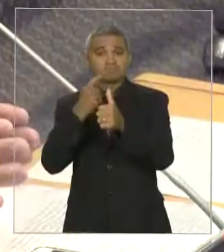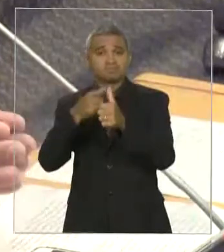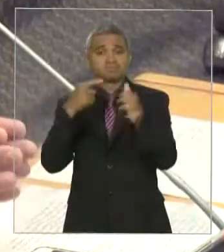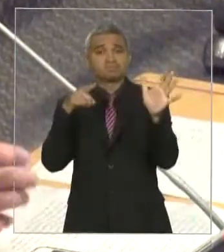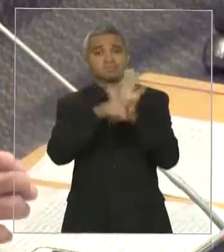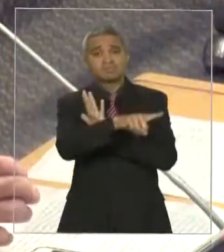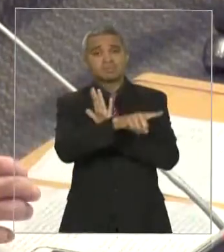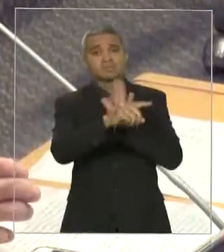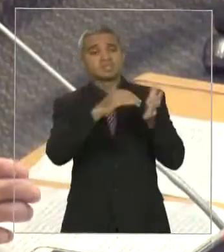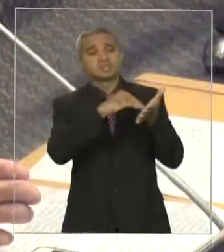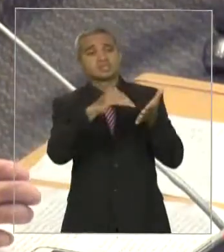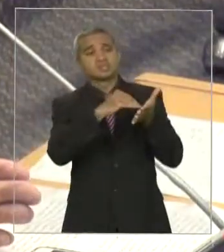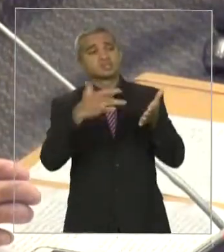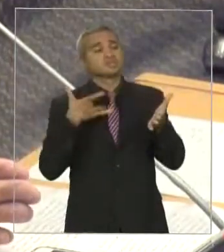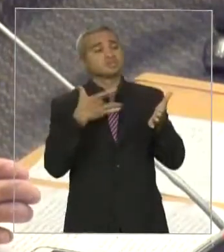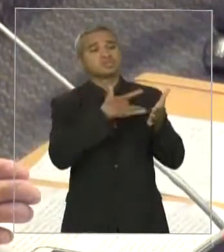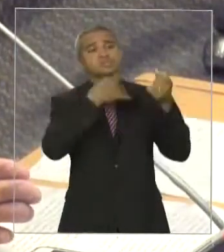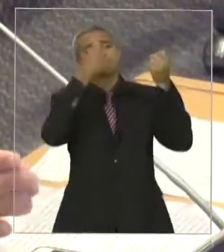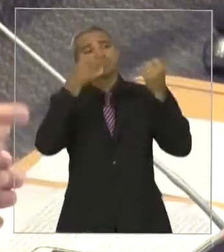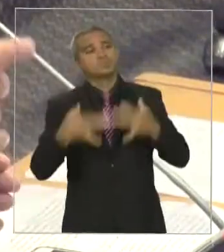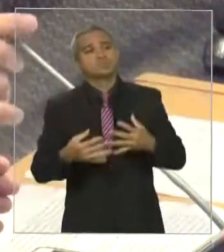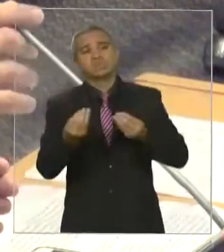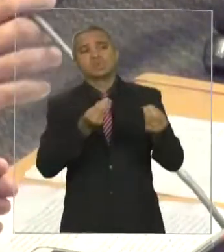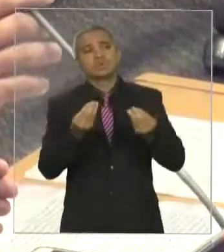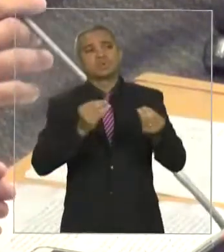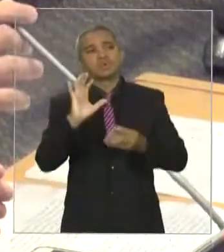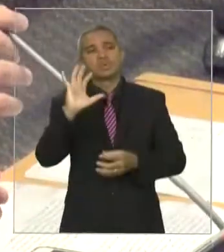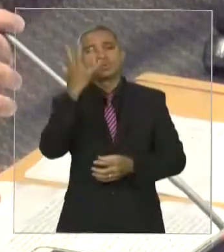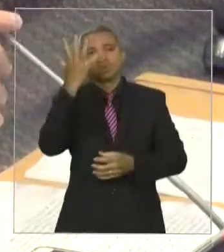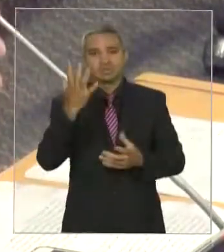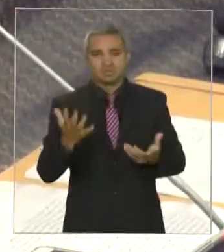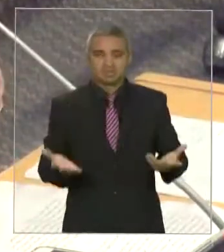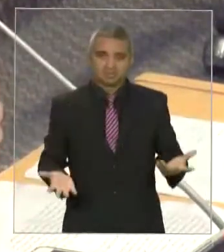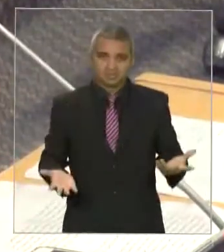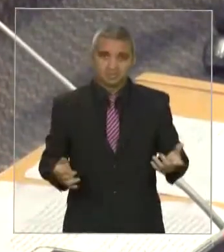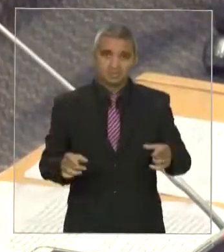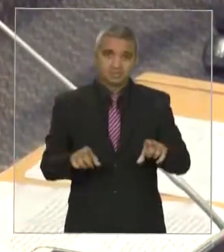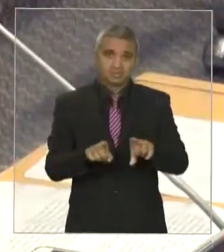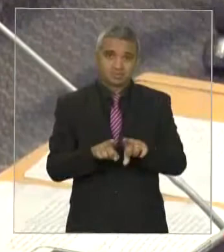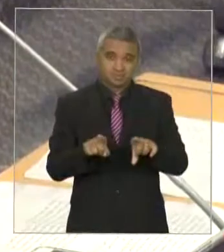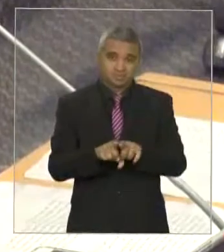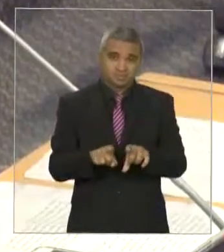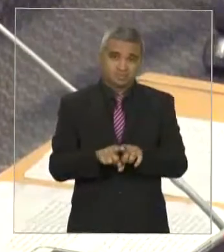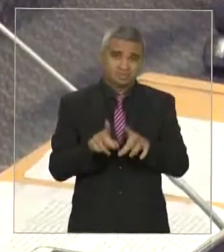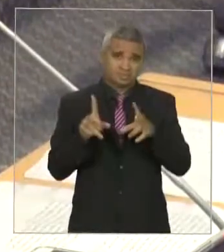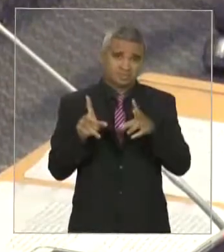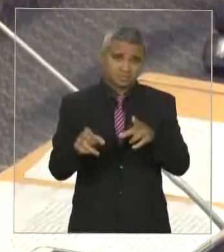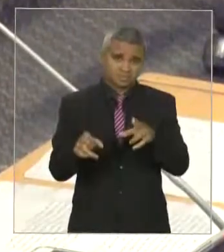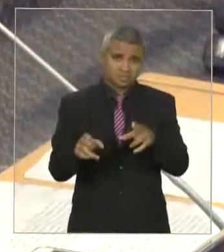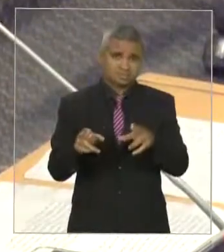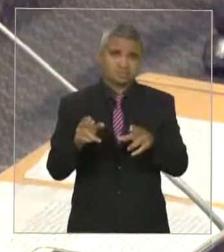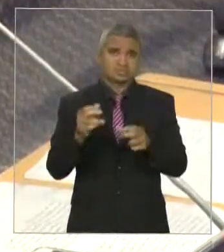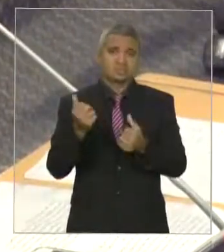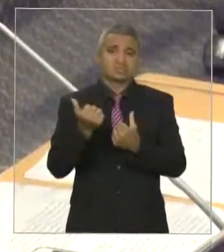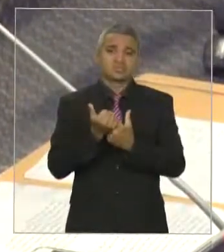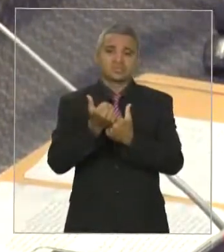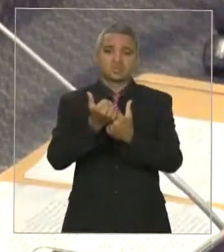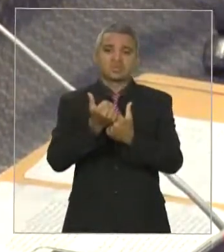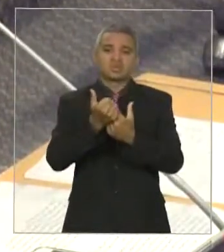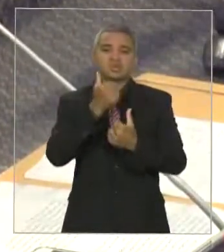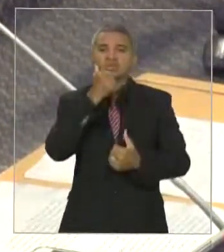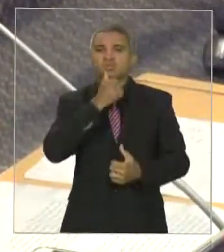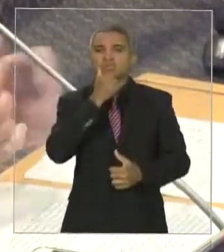Diferentemente do que fez, deputado Otelino, com a assessora jurídica por ser filha de um